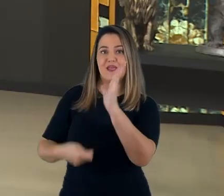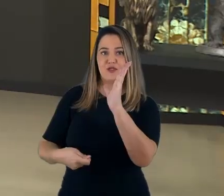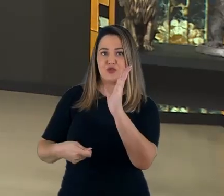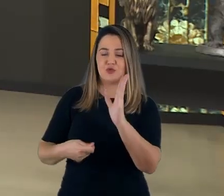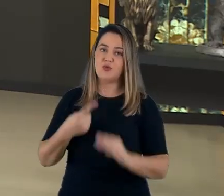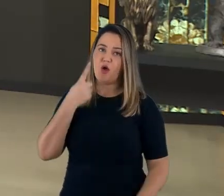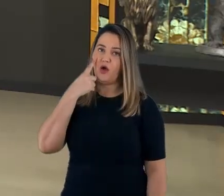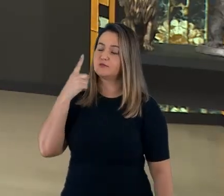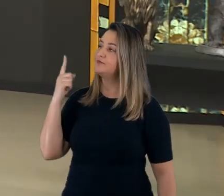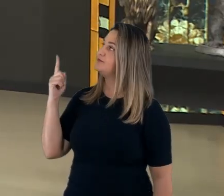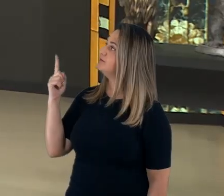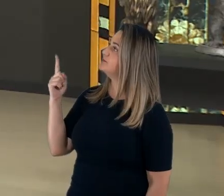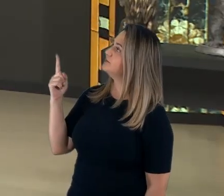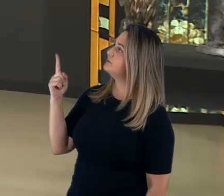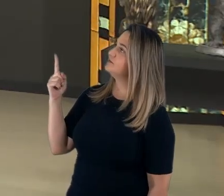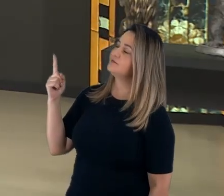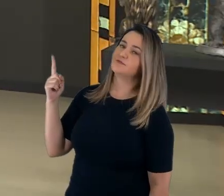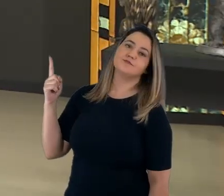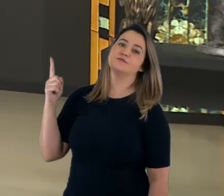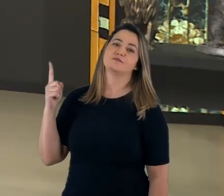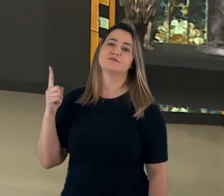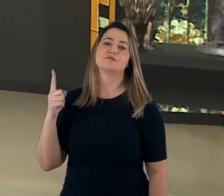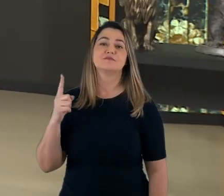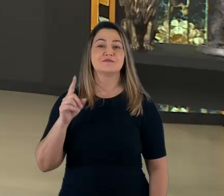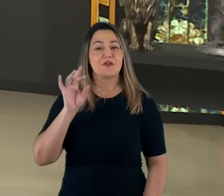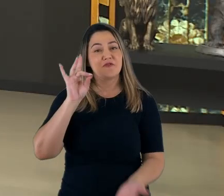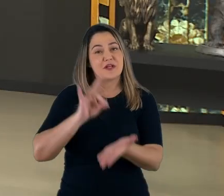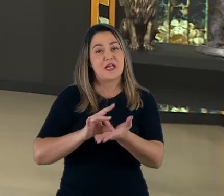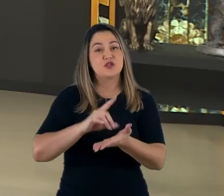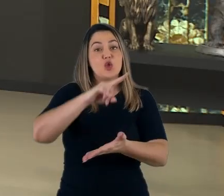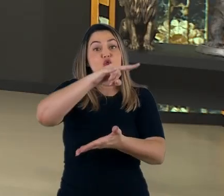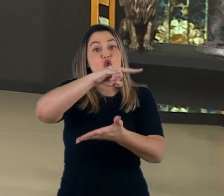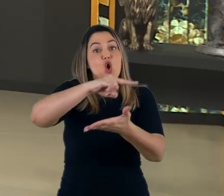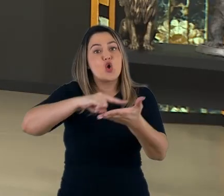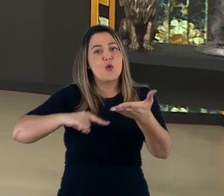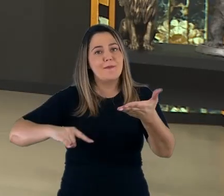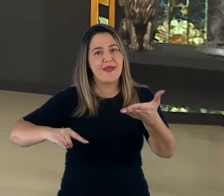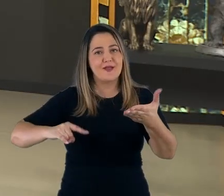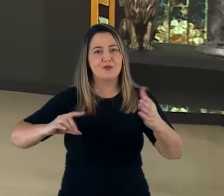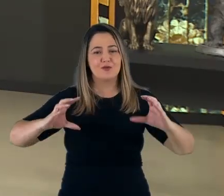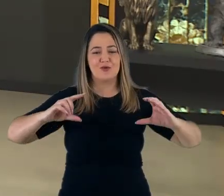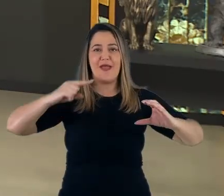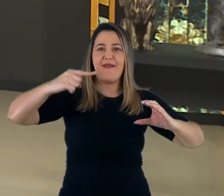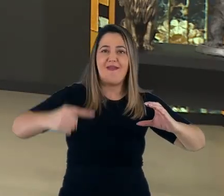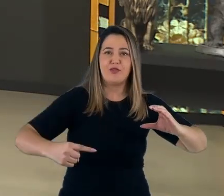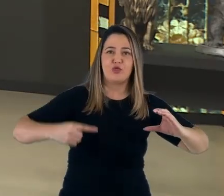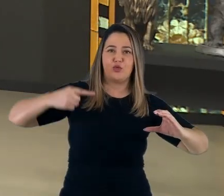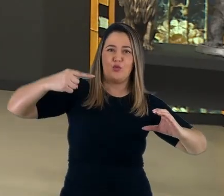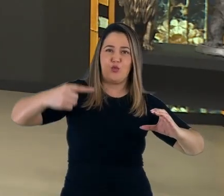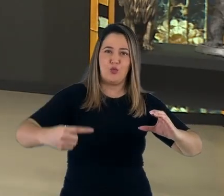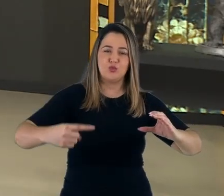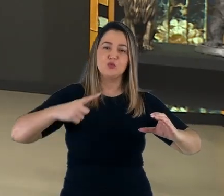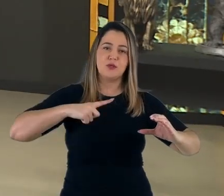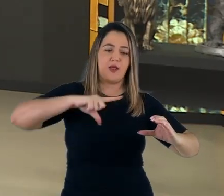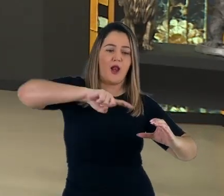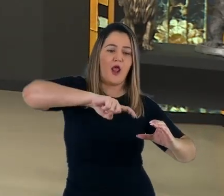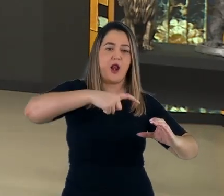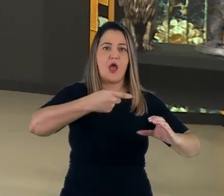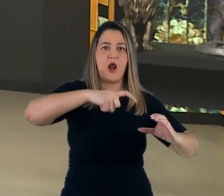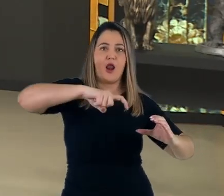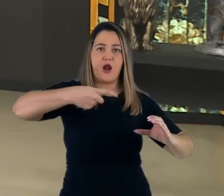É este aqui, um selo cilíndrico, tá vendo? Na verdade, um documento cilíndrico. Ele está todo produzido em